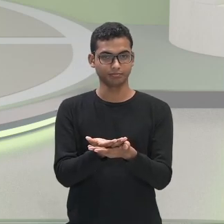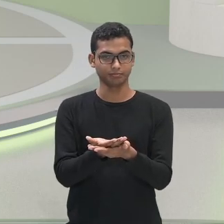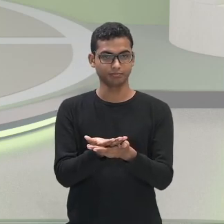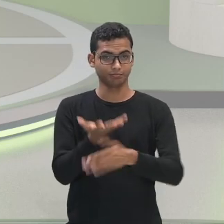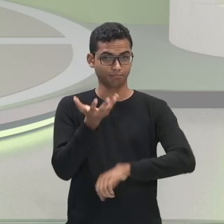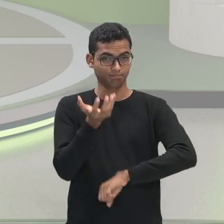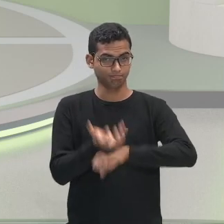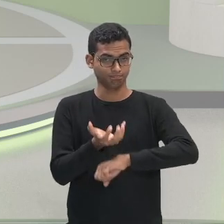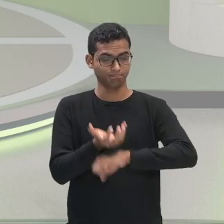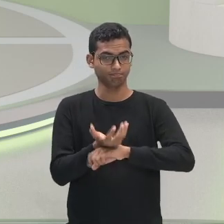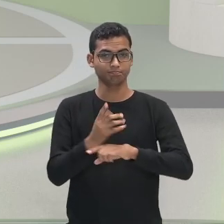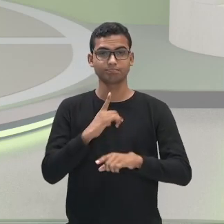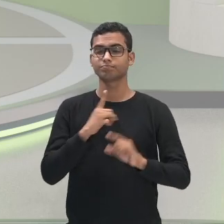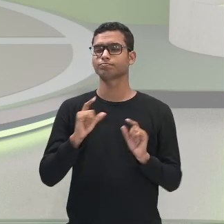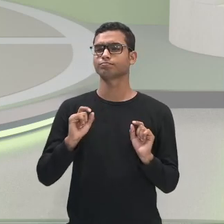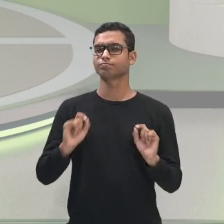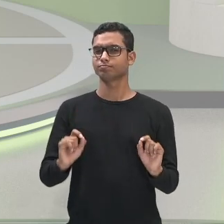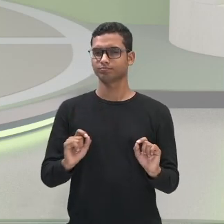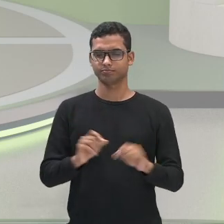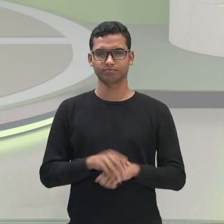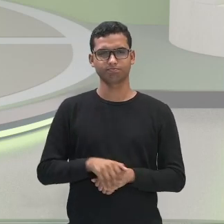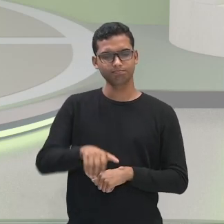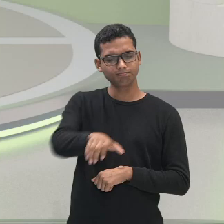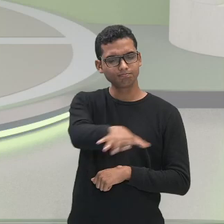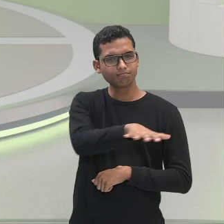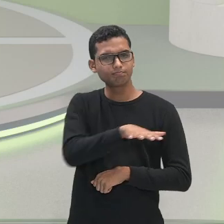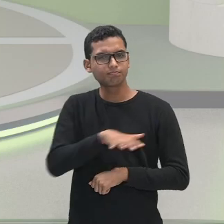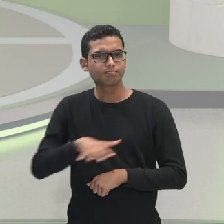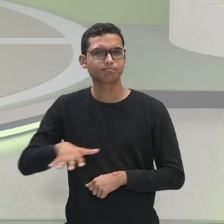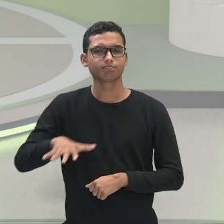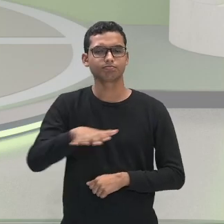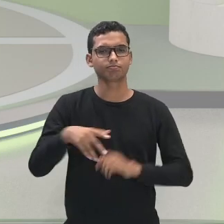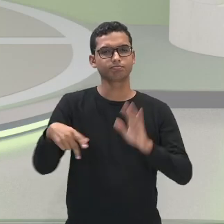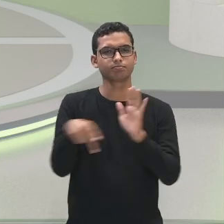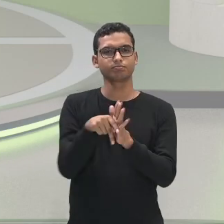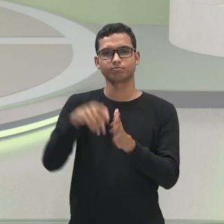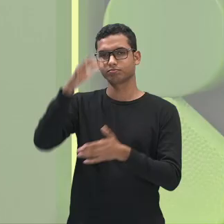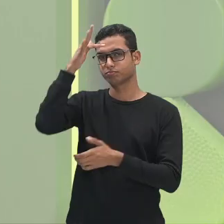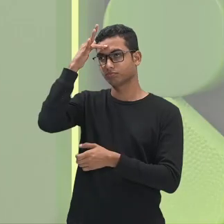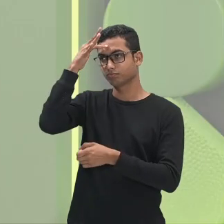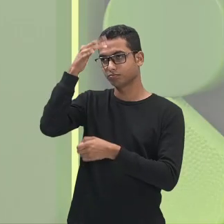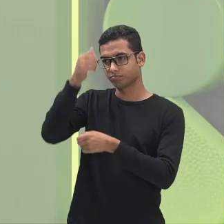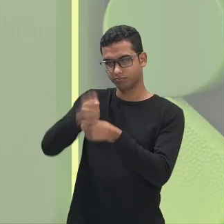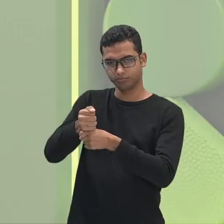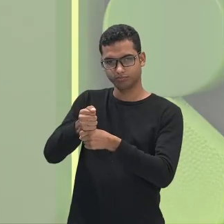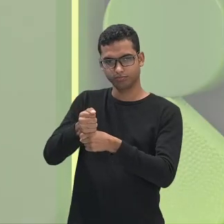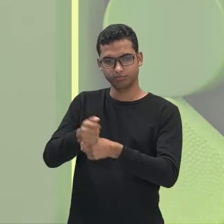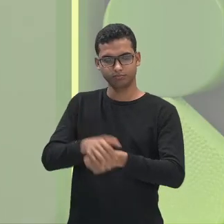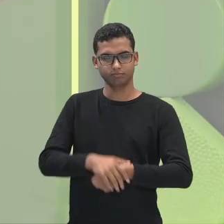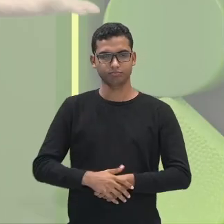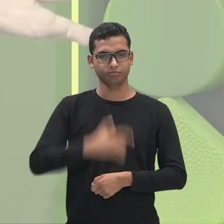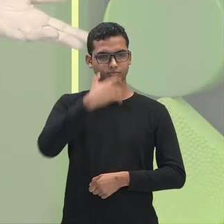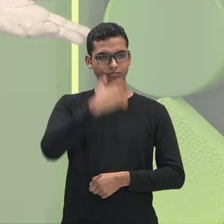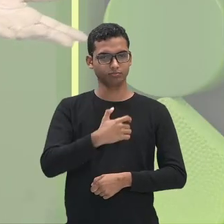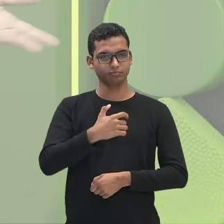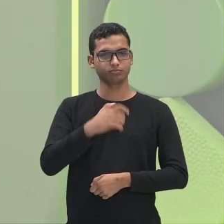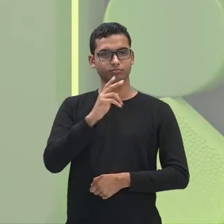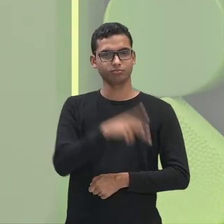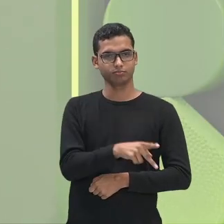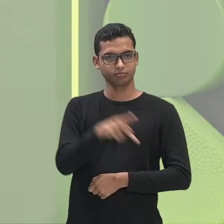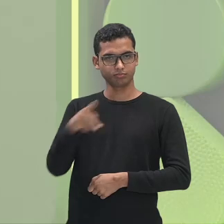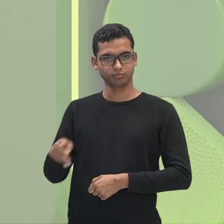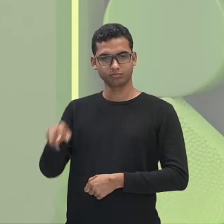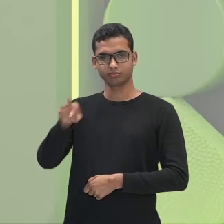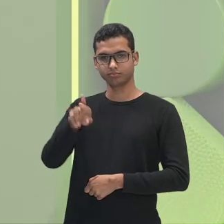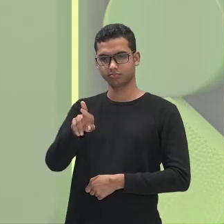que vai envolver aí o universo da física. Eu sou a professora